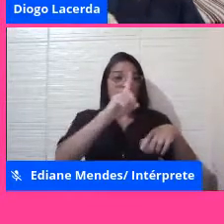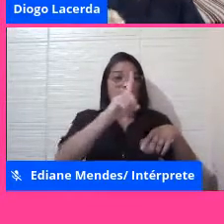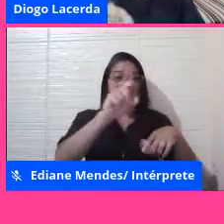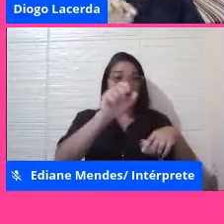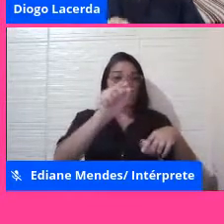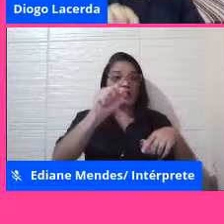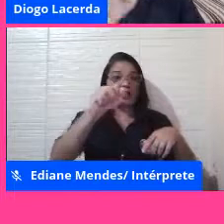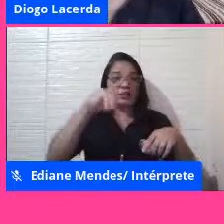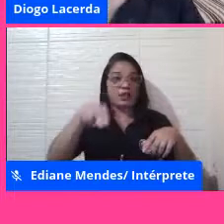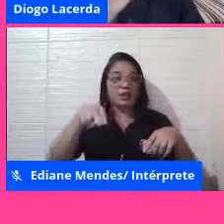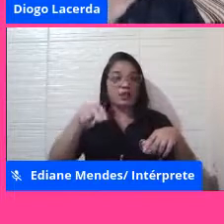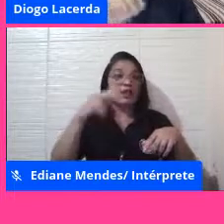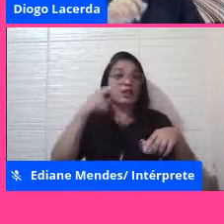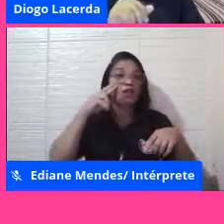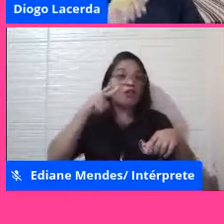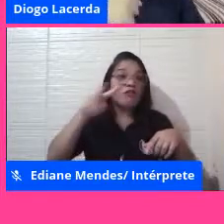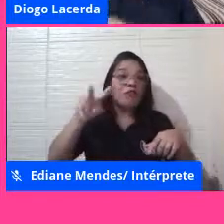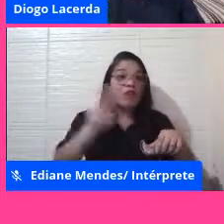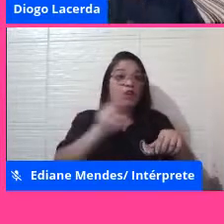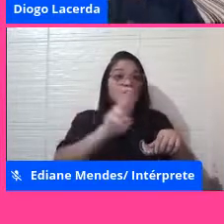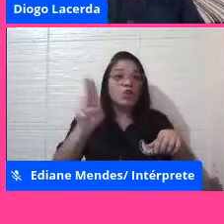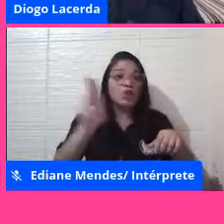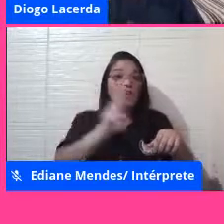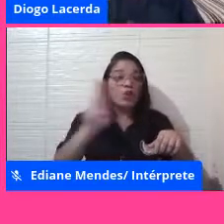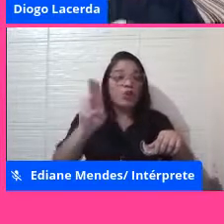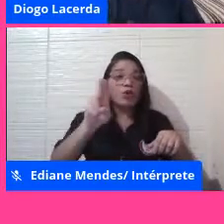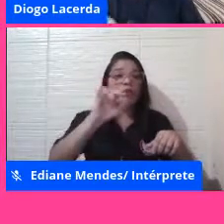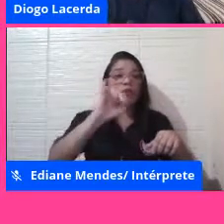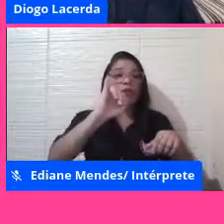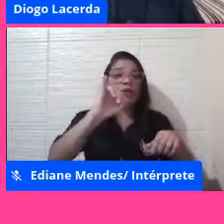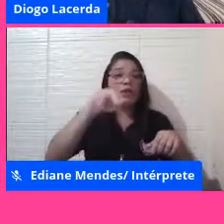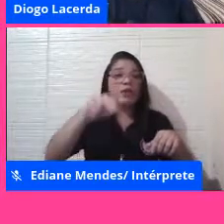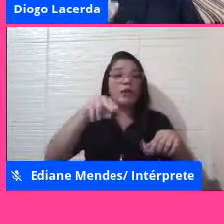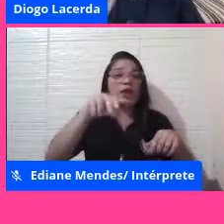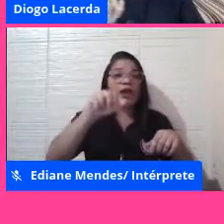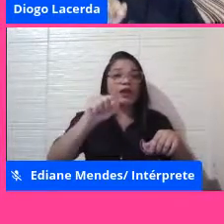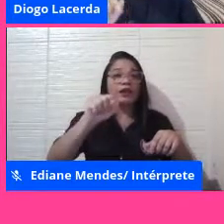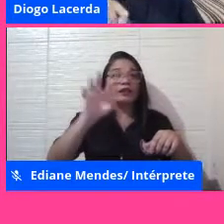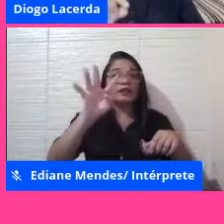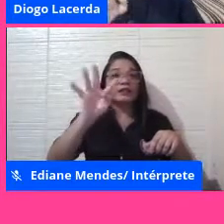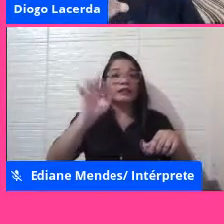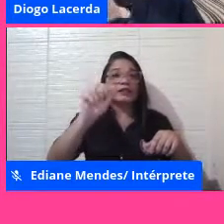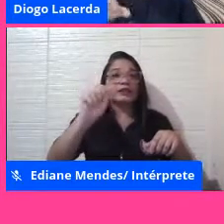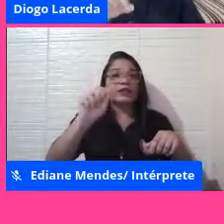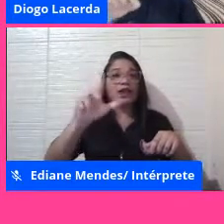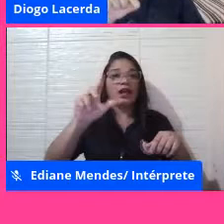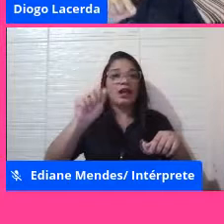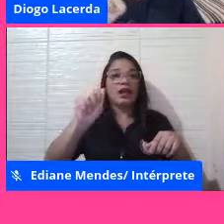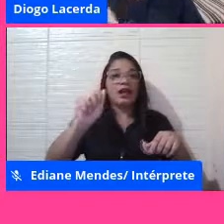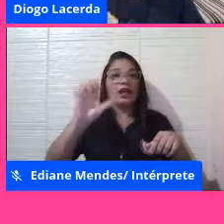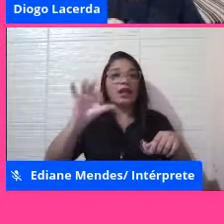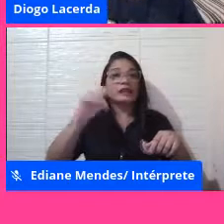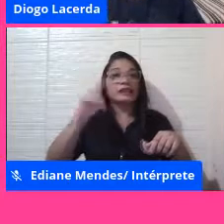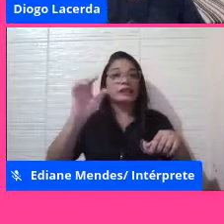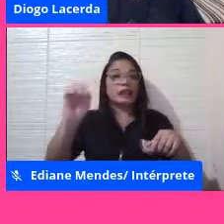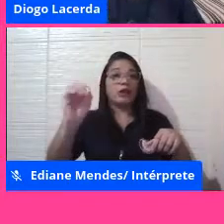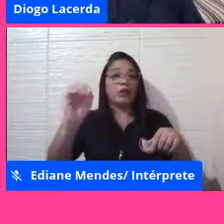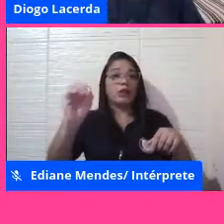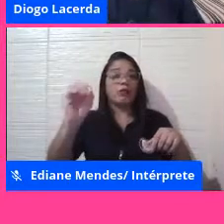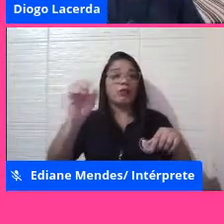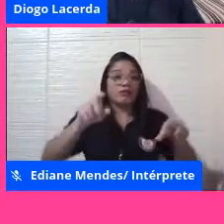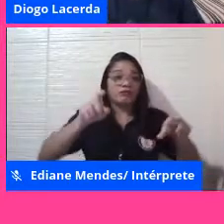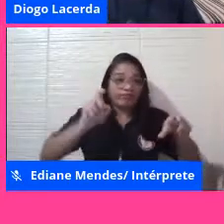uma barra aí que tem escrito instalação, que é Install Wizard. Você vai clicar nessa barra, né,